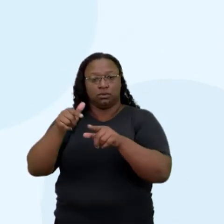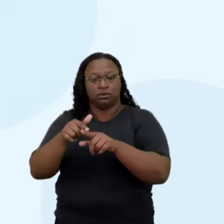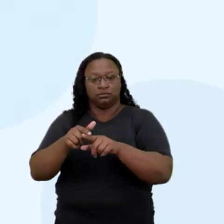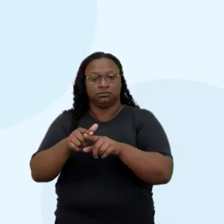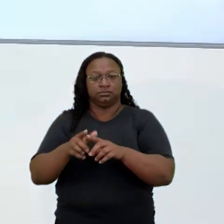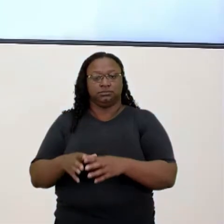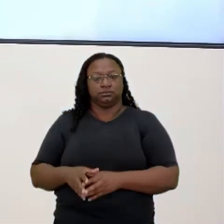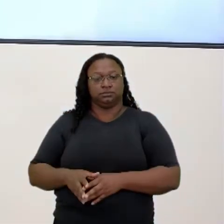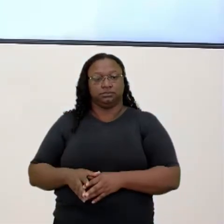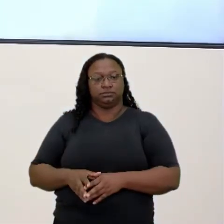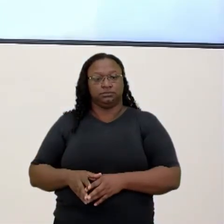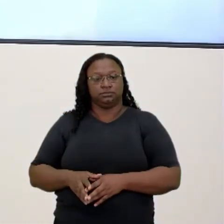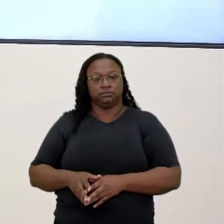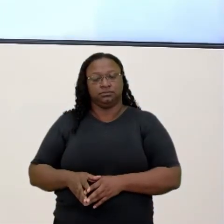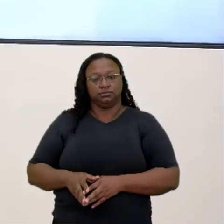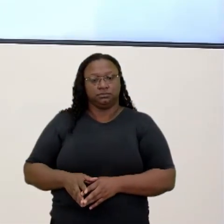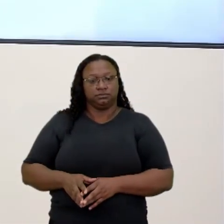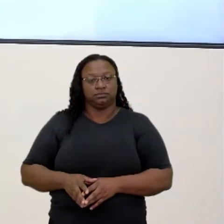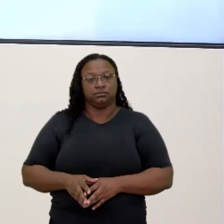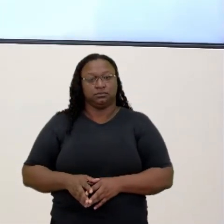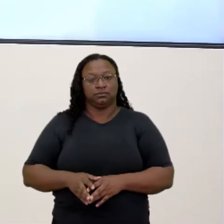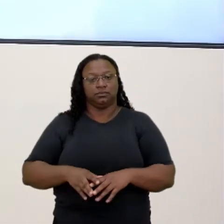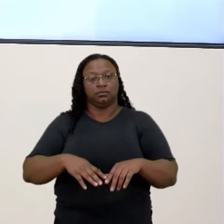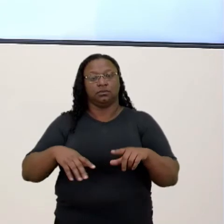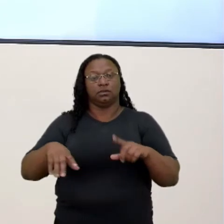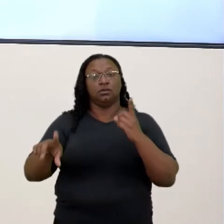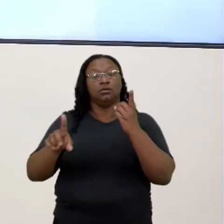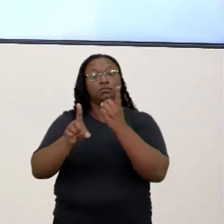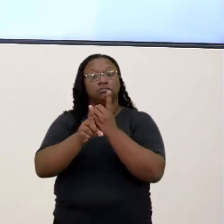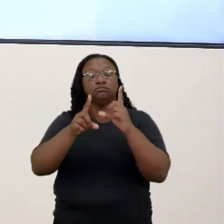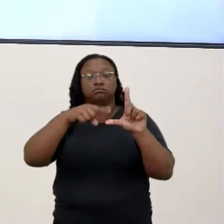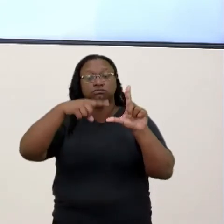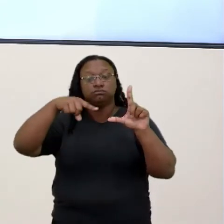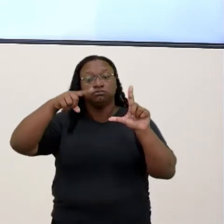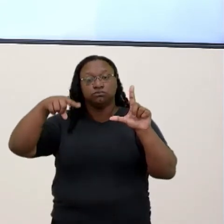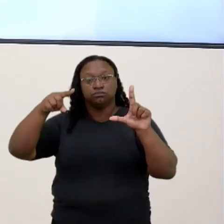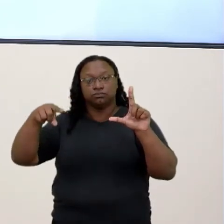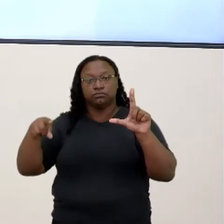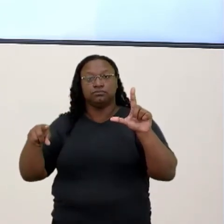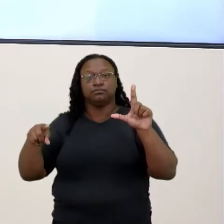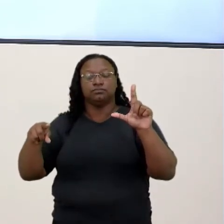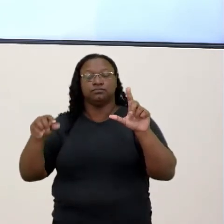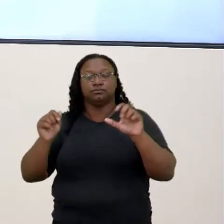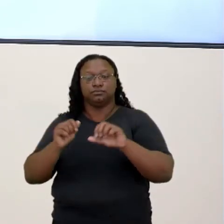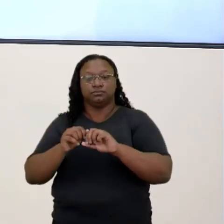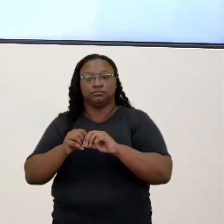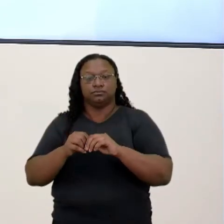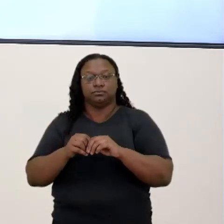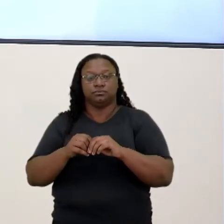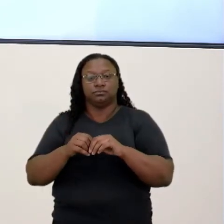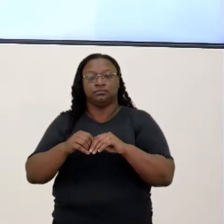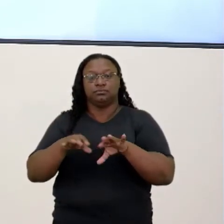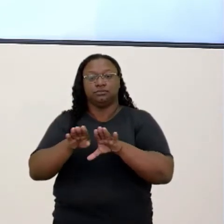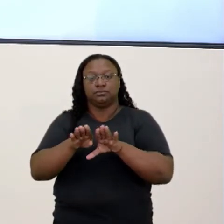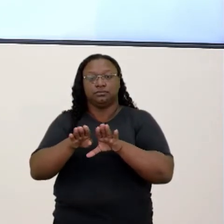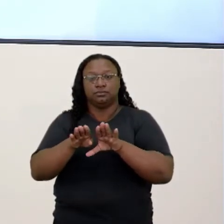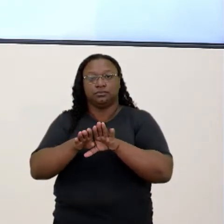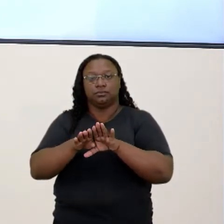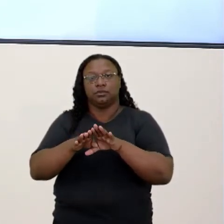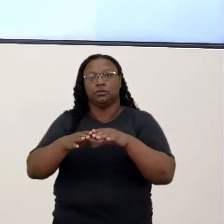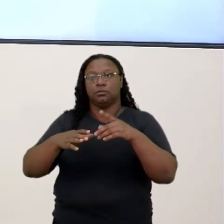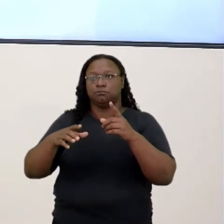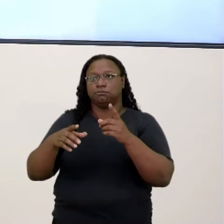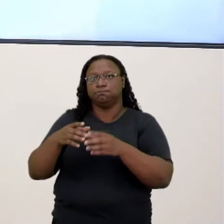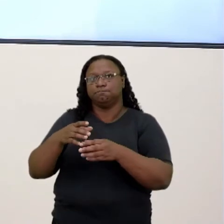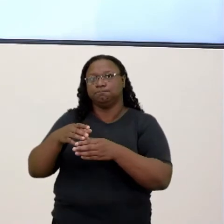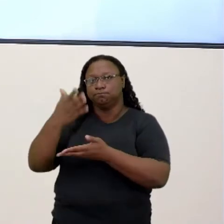modelo, a representação gráfica aí e a função, né, aquela fórmula matemática que determina o modelo